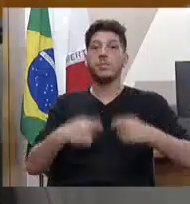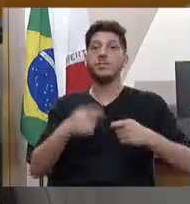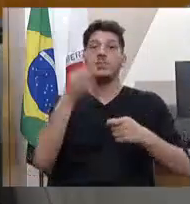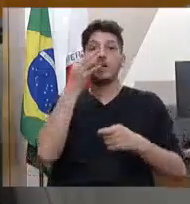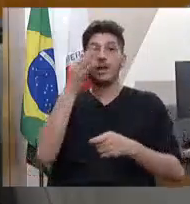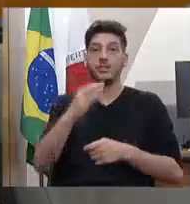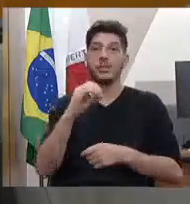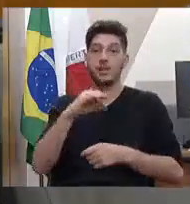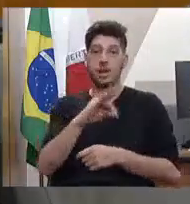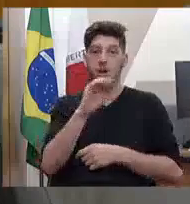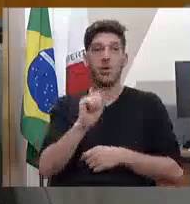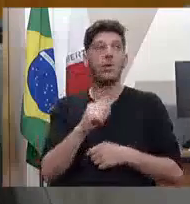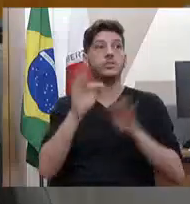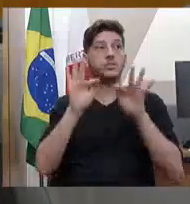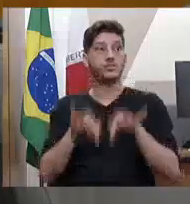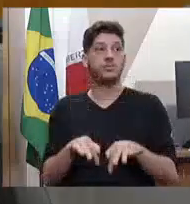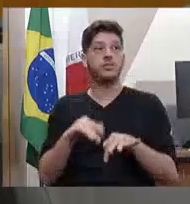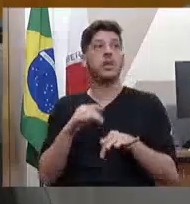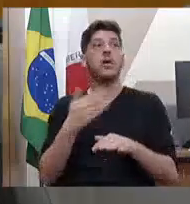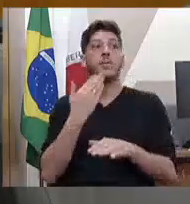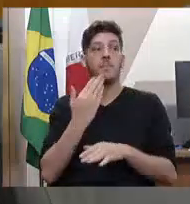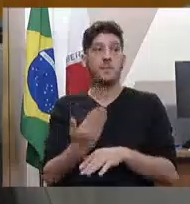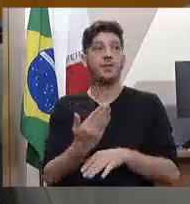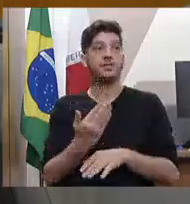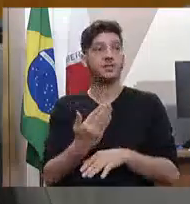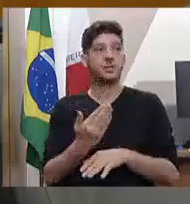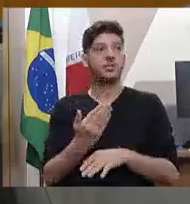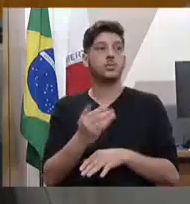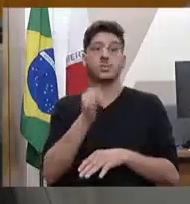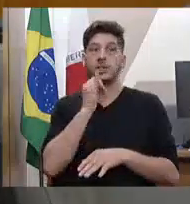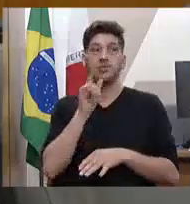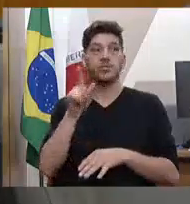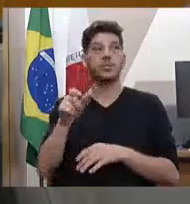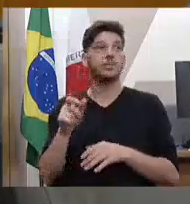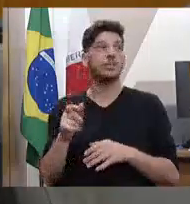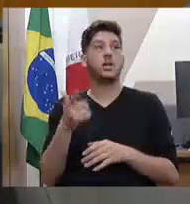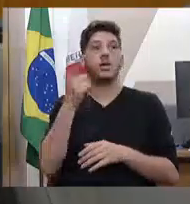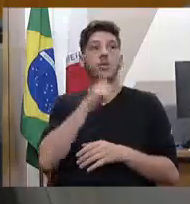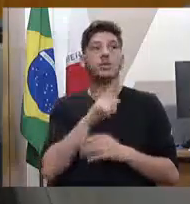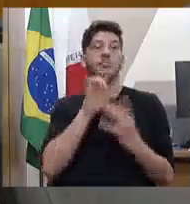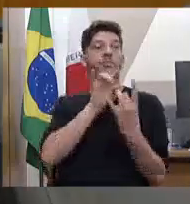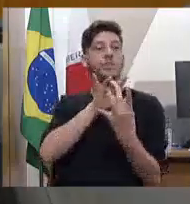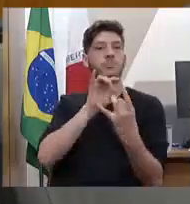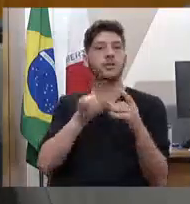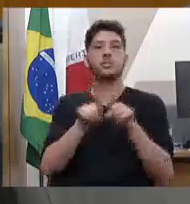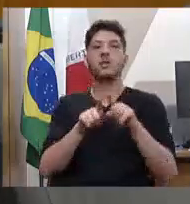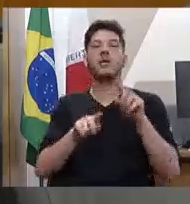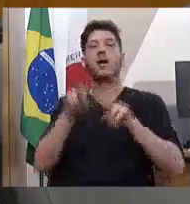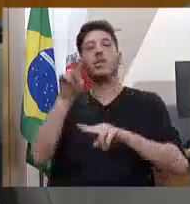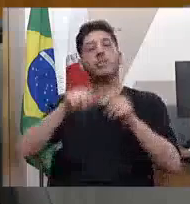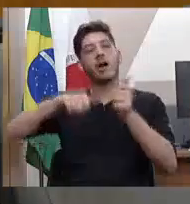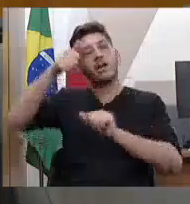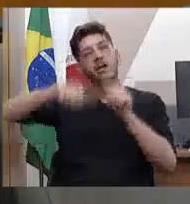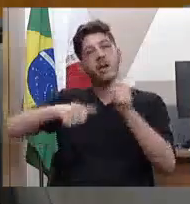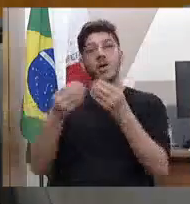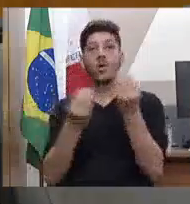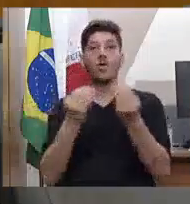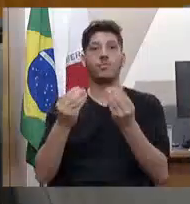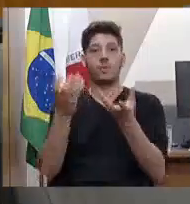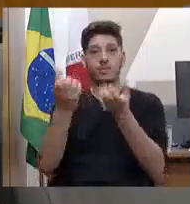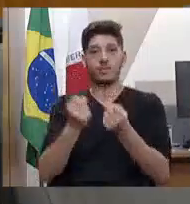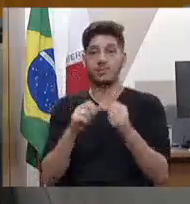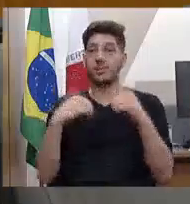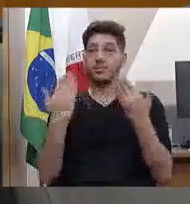recebendo e no final ele ainda pede para você fazer um feedba ck avaliar como que foi o atendimento dele então